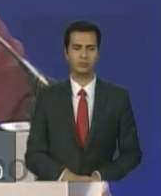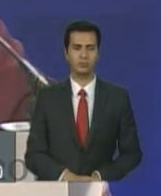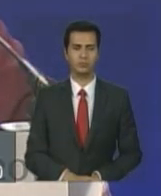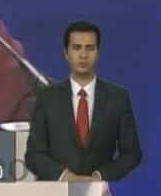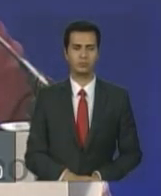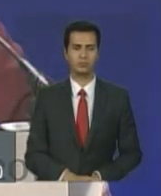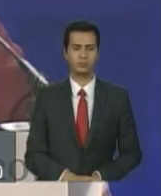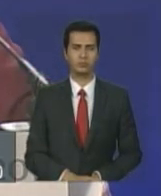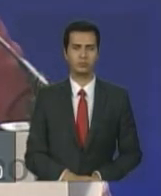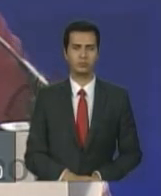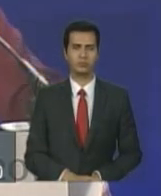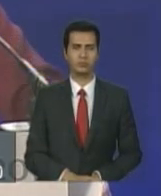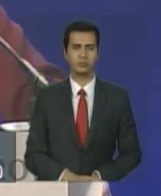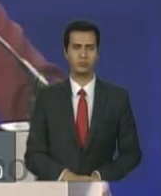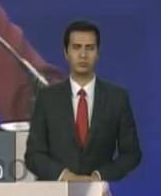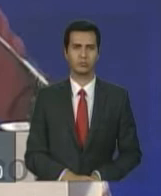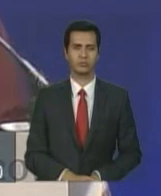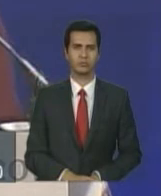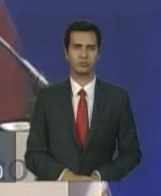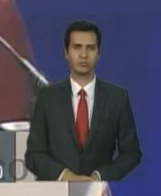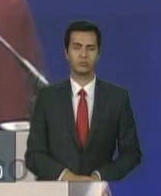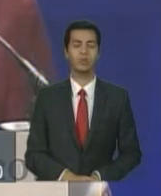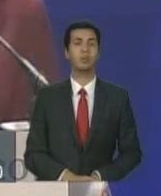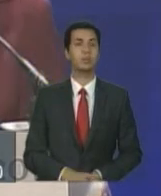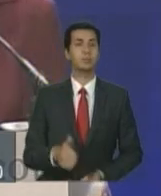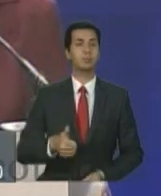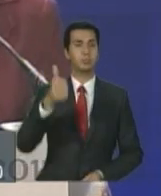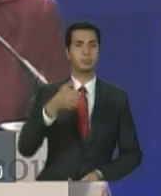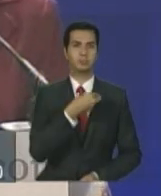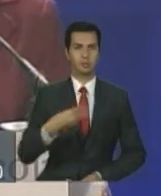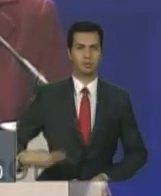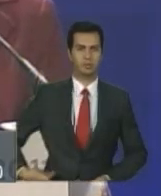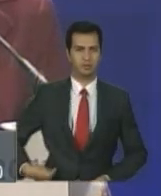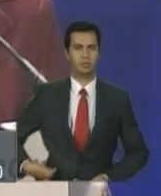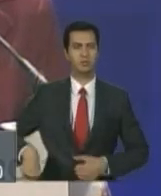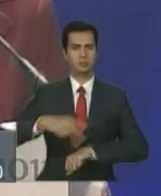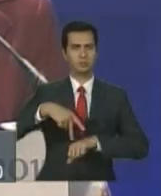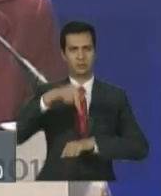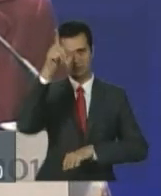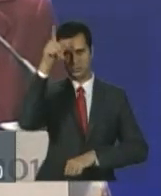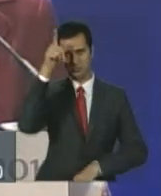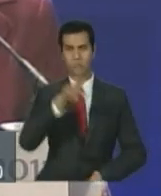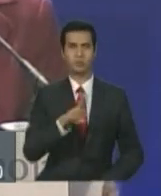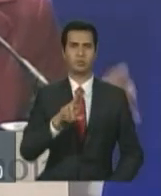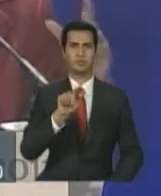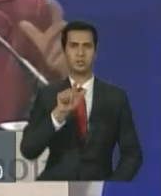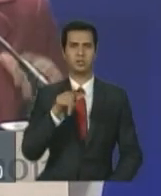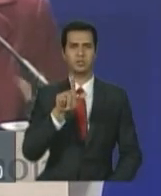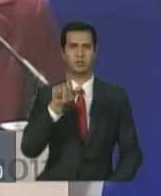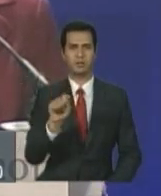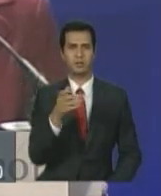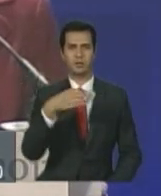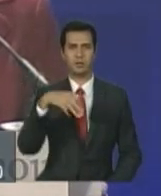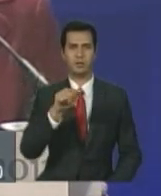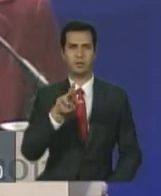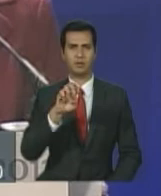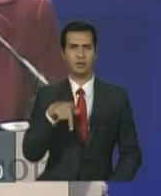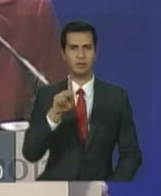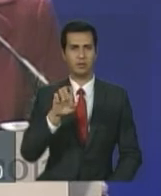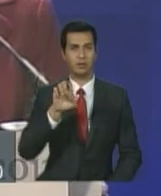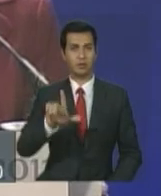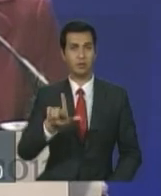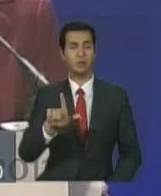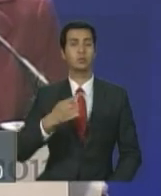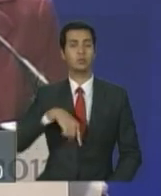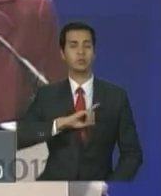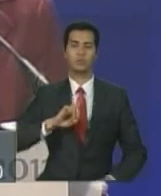Com a primeira-ministra, com a chanceler Angela Merkel, nós discutimos a importância da relação do